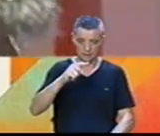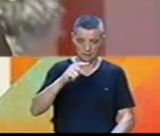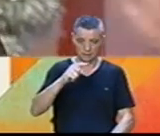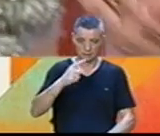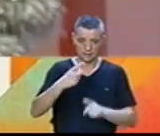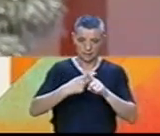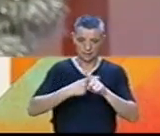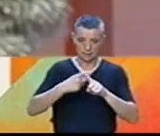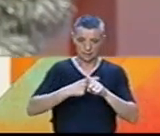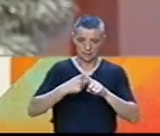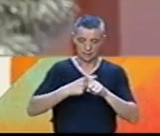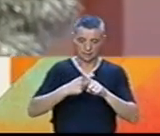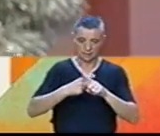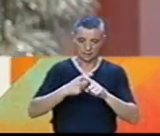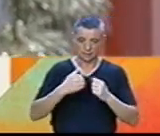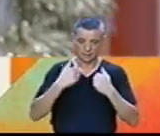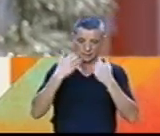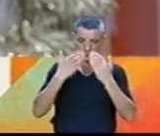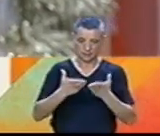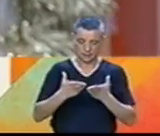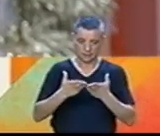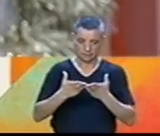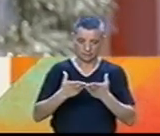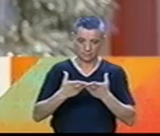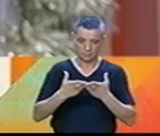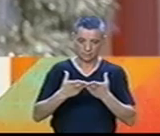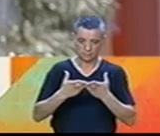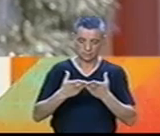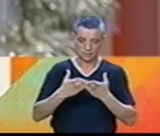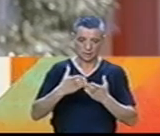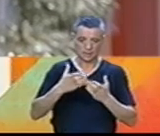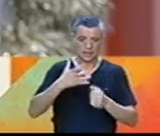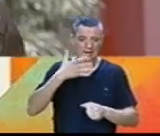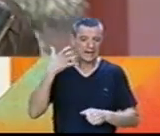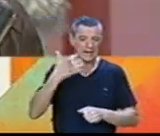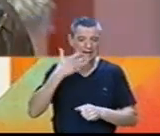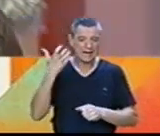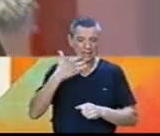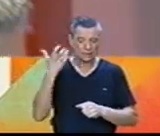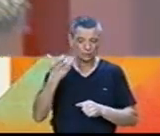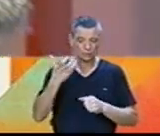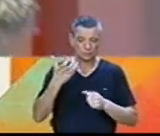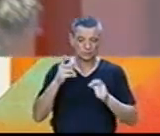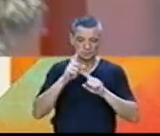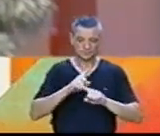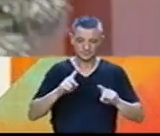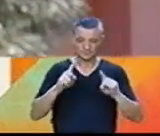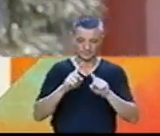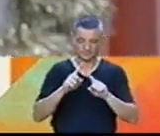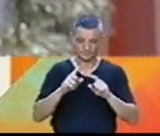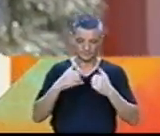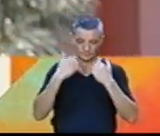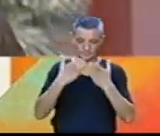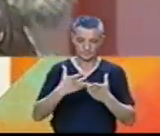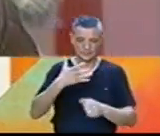tiver interessado, temos gatos para doar. Para doar? Gatos? Sim, muito. Mas esses não dão ovos, pois não? Não, esses esse ainda não dão